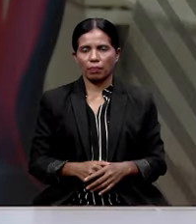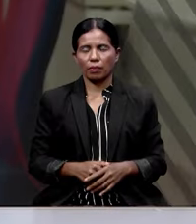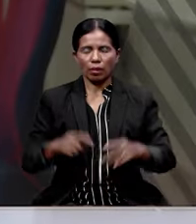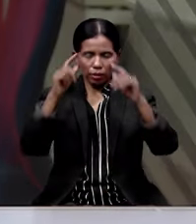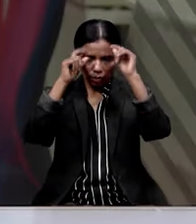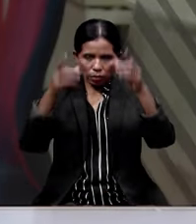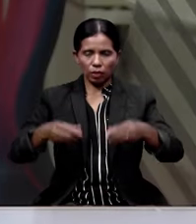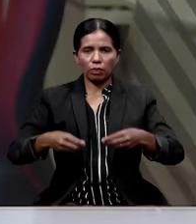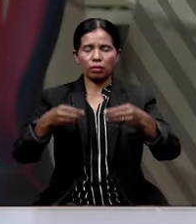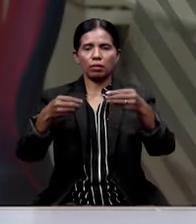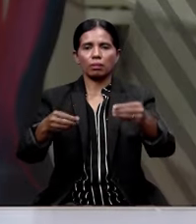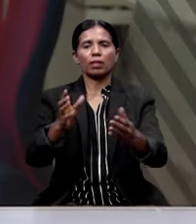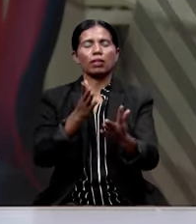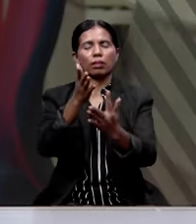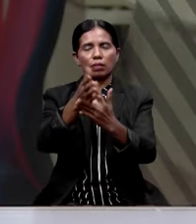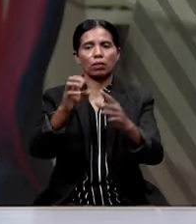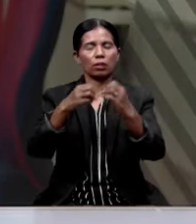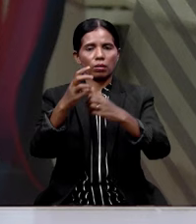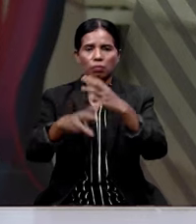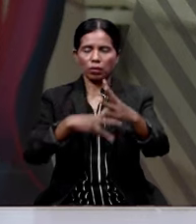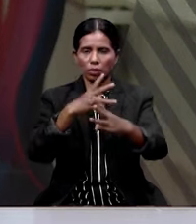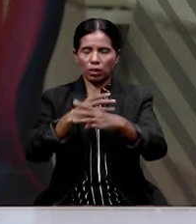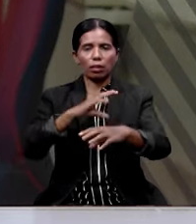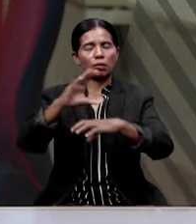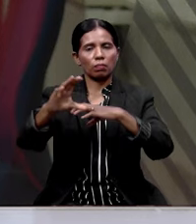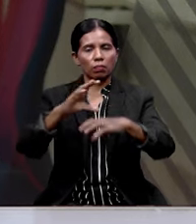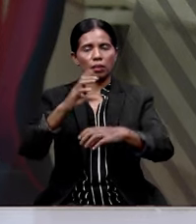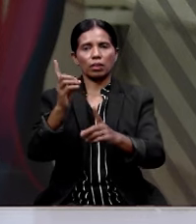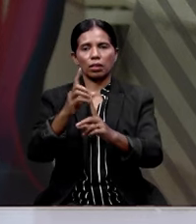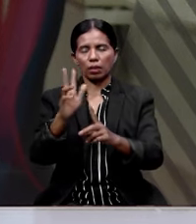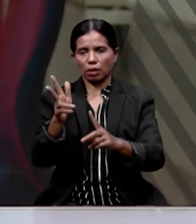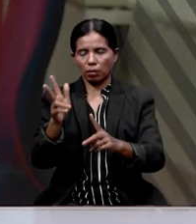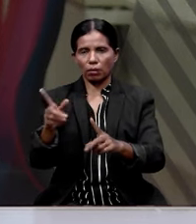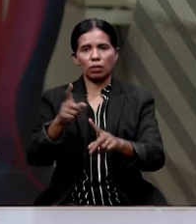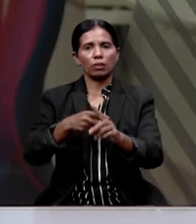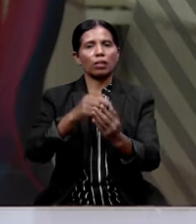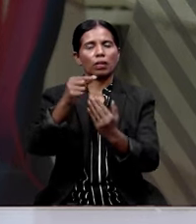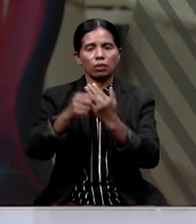Timor-Leste se oficializa em adesão à Organização Mundial do Comércio e a Loronto Nulo fula agosto a Tinané.